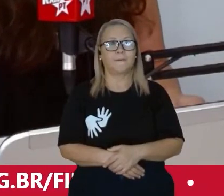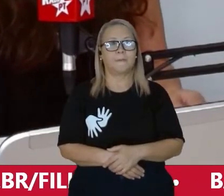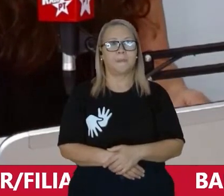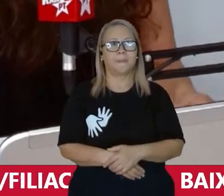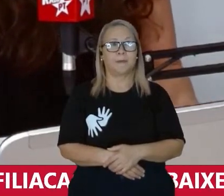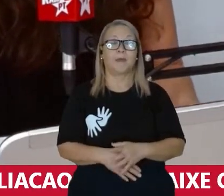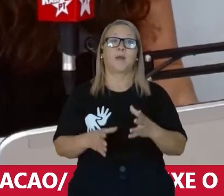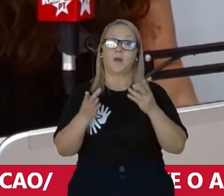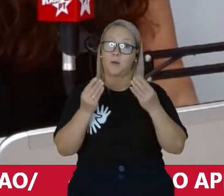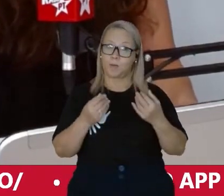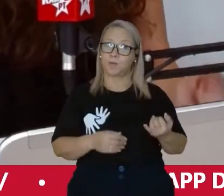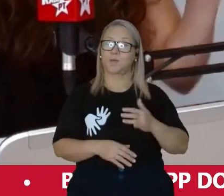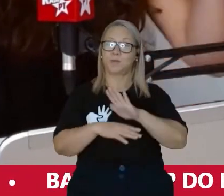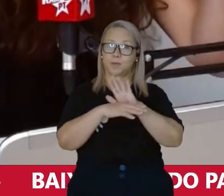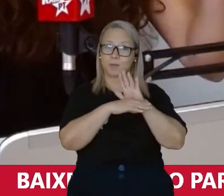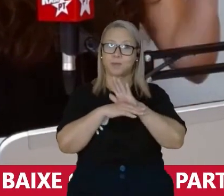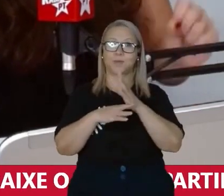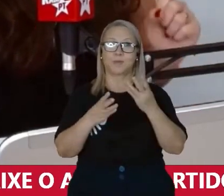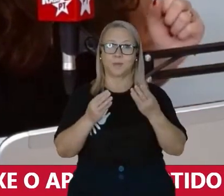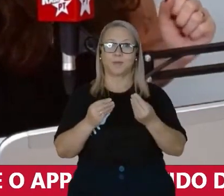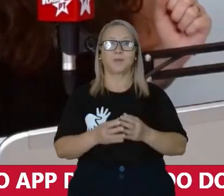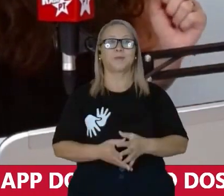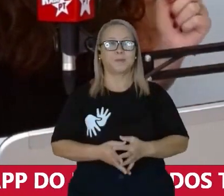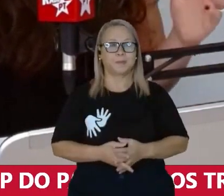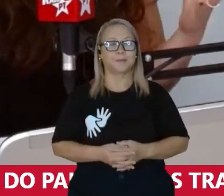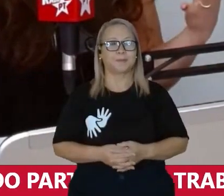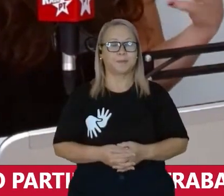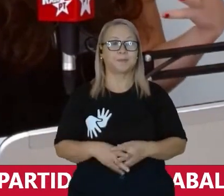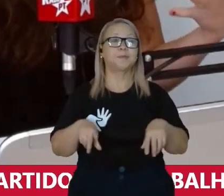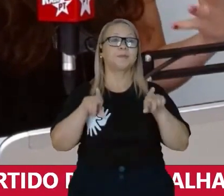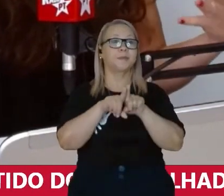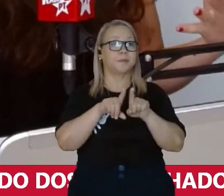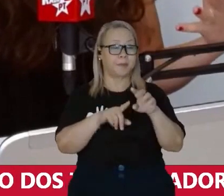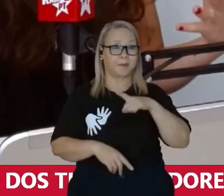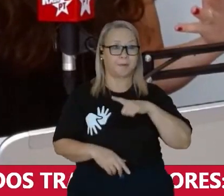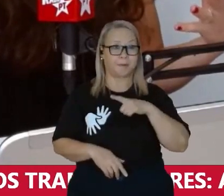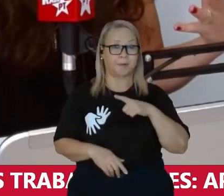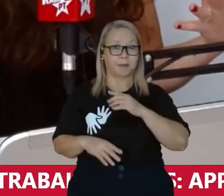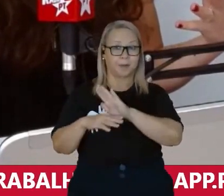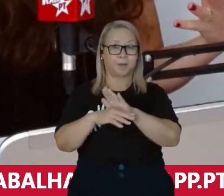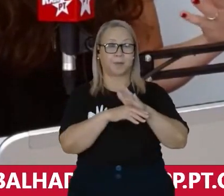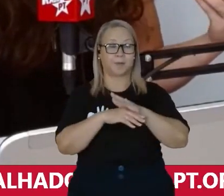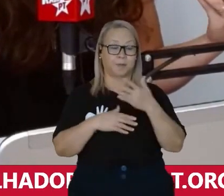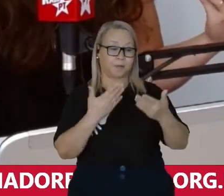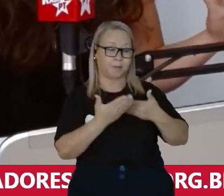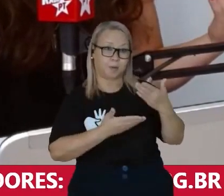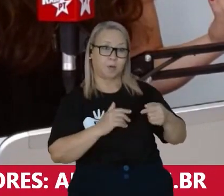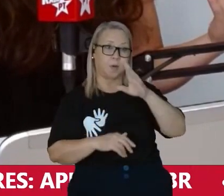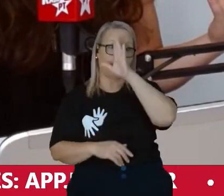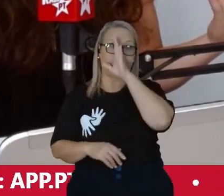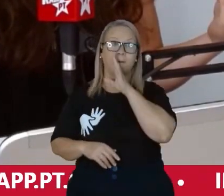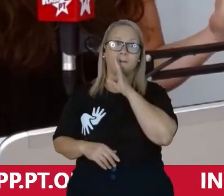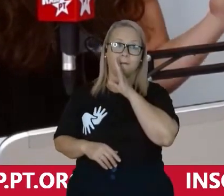não, foi bastante, né? Sem essa falsa modéstia. E também vocês tinham colaboração, né, entre outros perfis aqui.